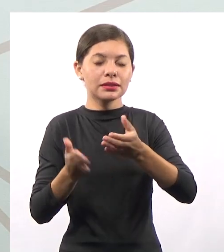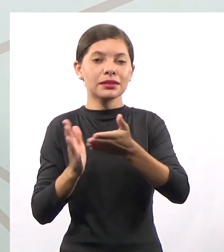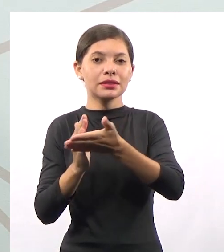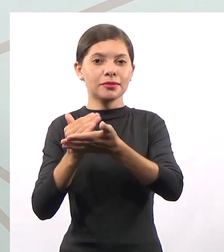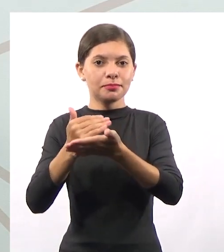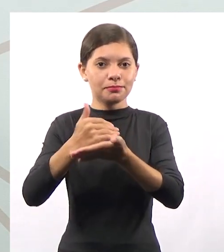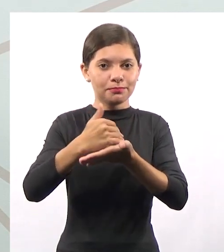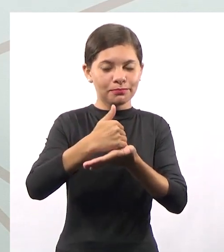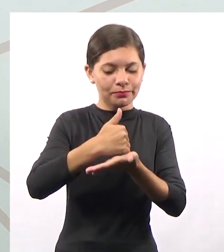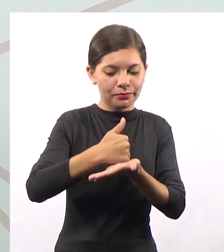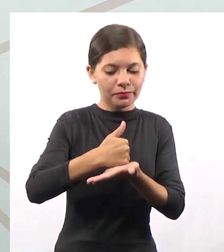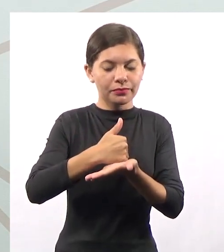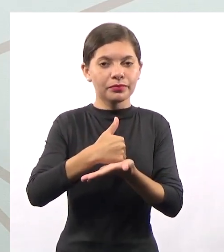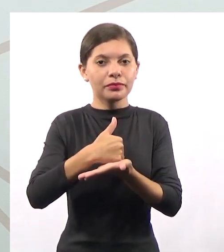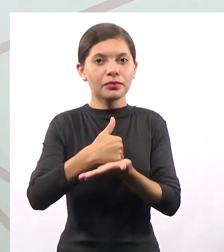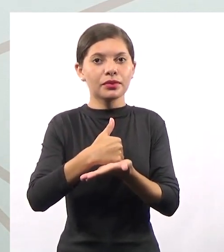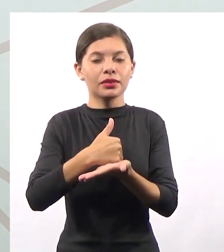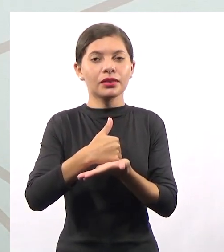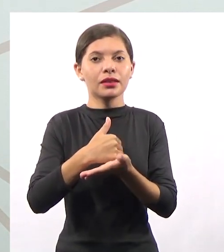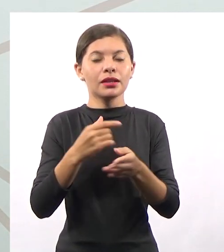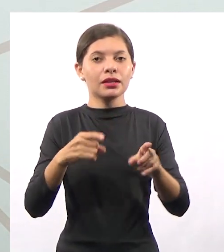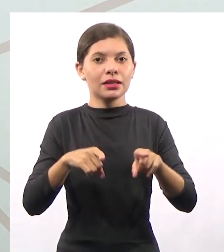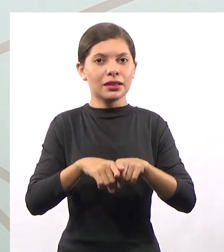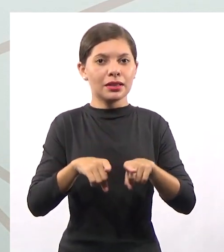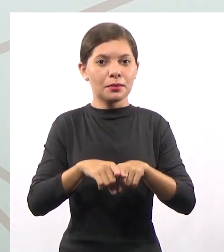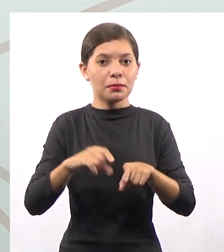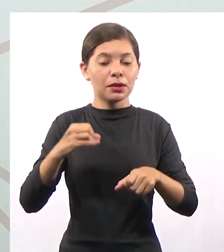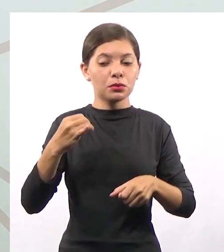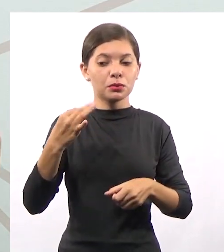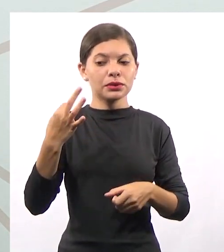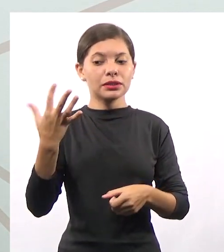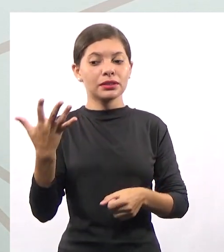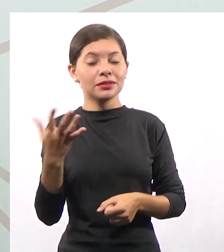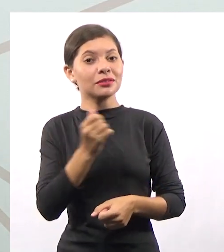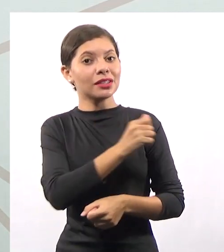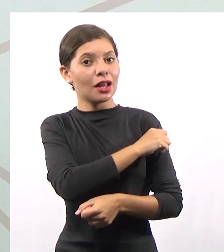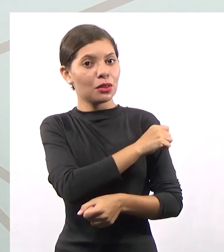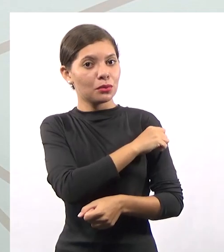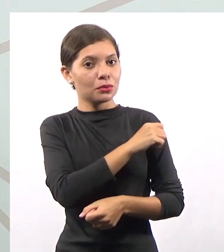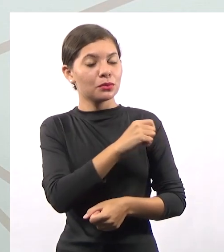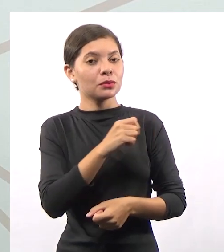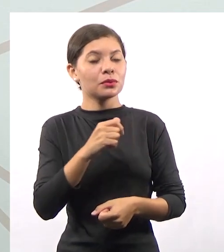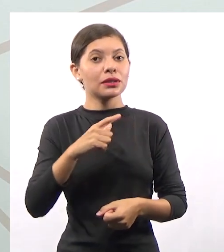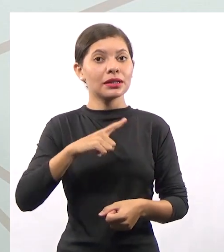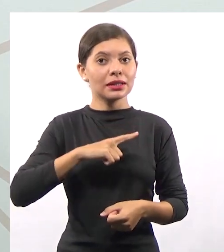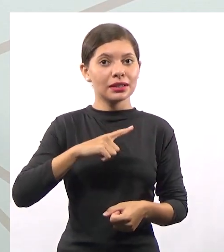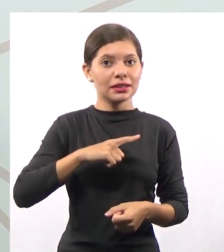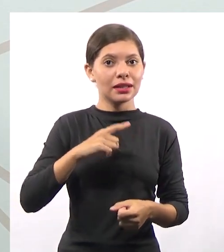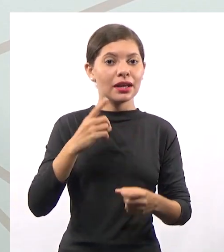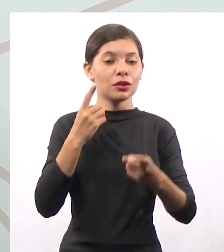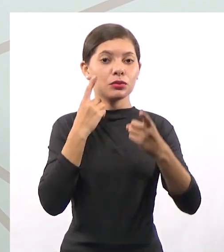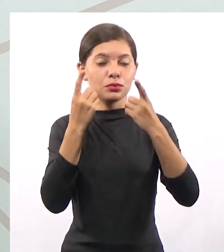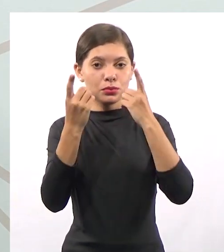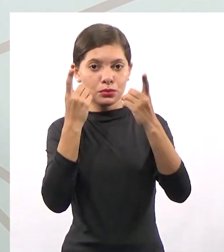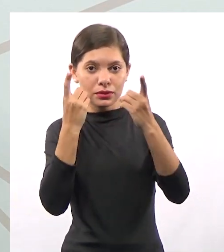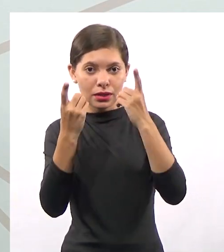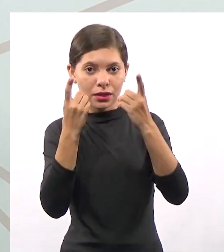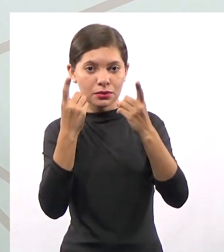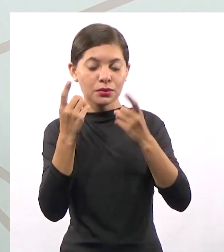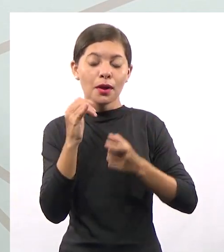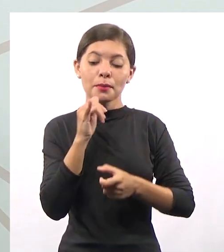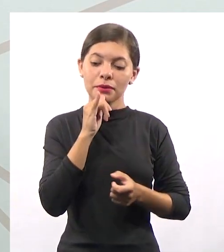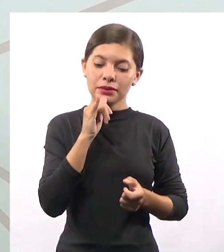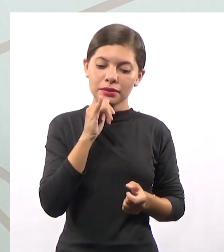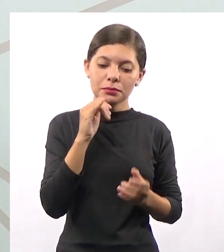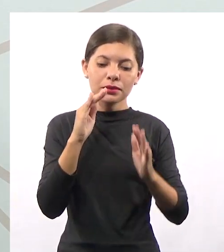na arrecadação e no quantitativo de alunos que a rede tem, nos dados do IDEB, então